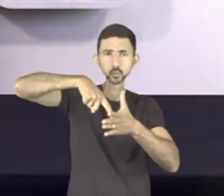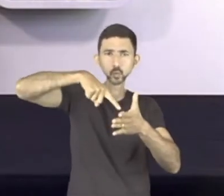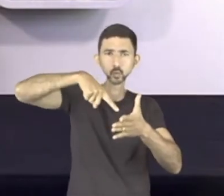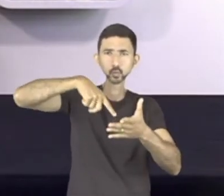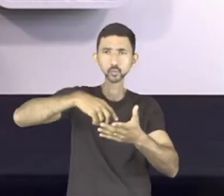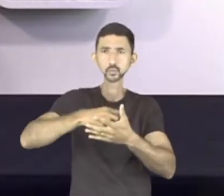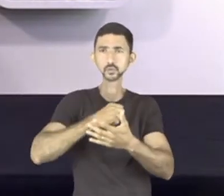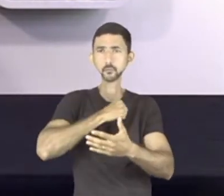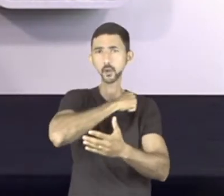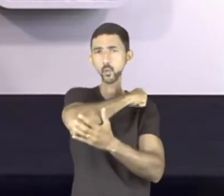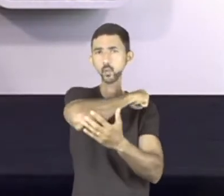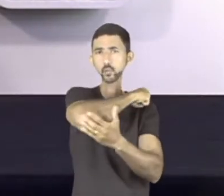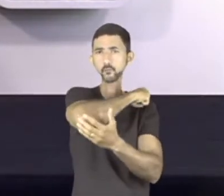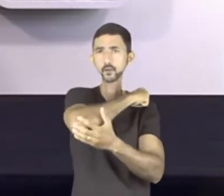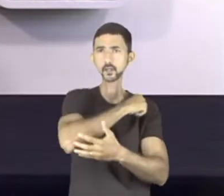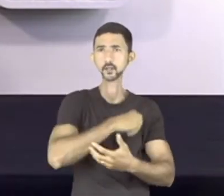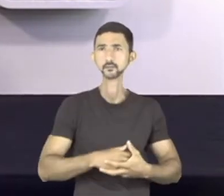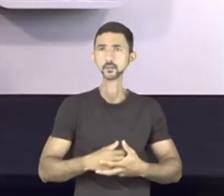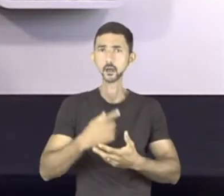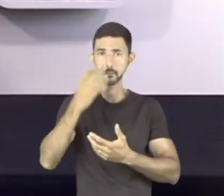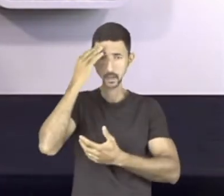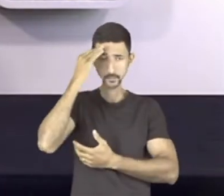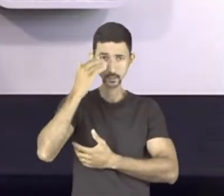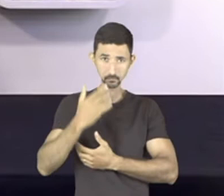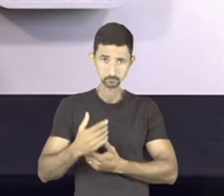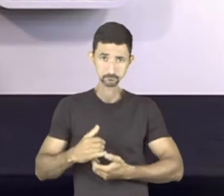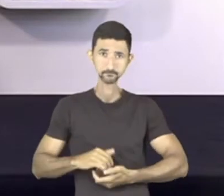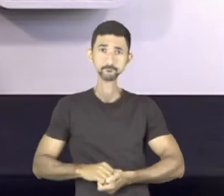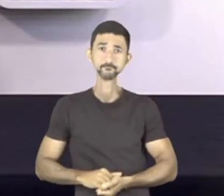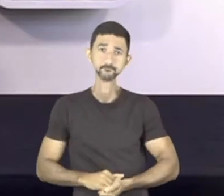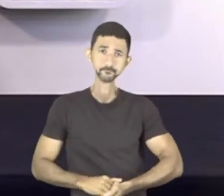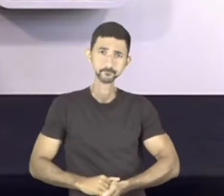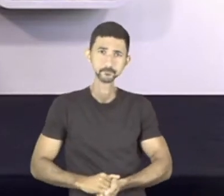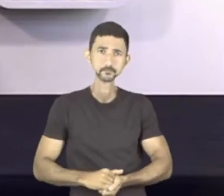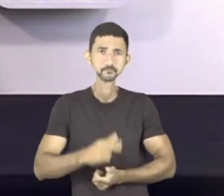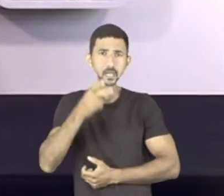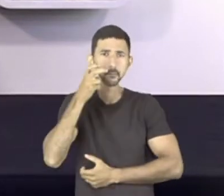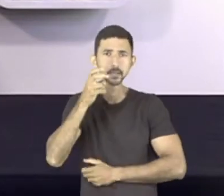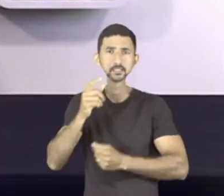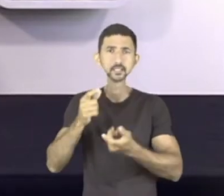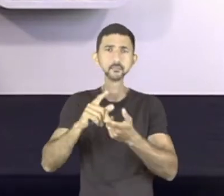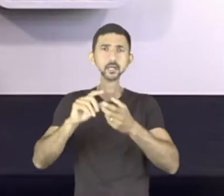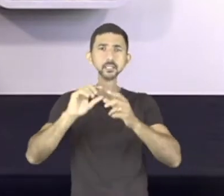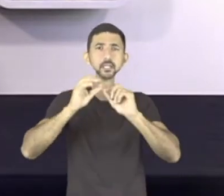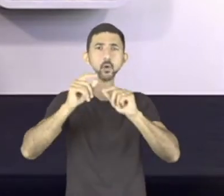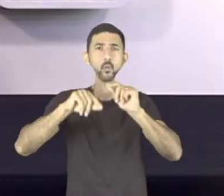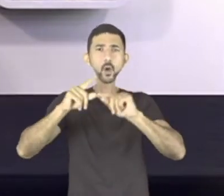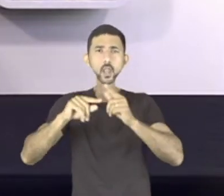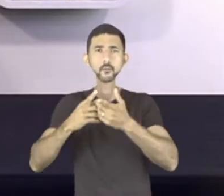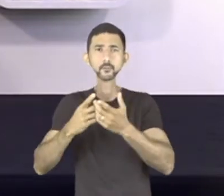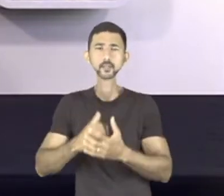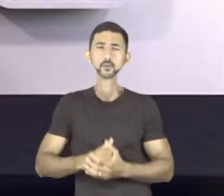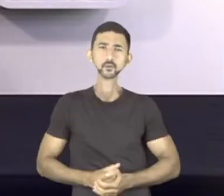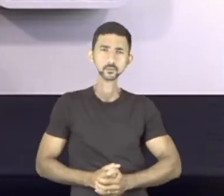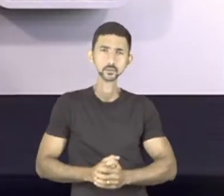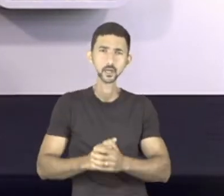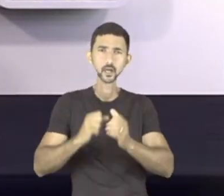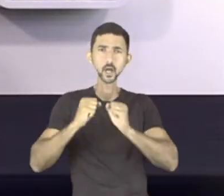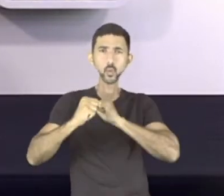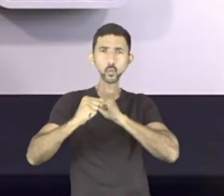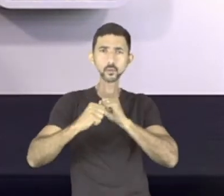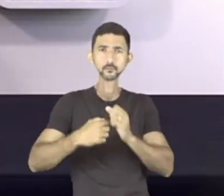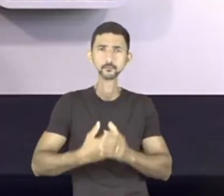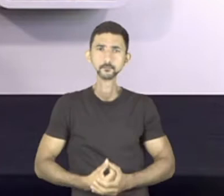uma cotovelada, uma cabeçada. Então vejam que são elementos diferentes das lutas de